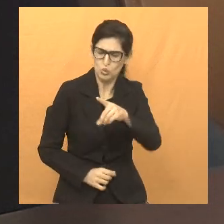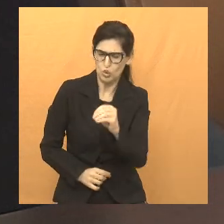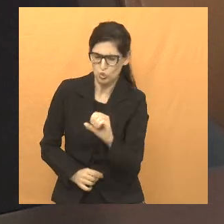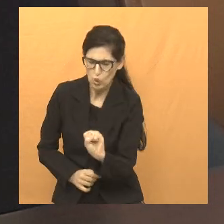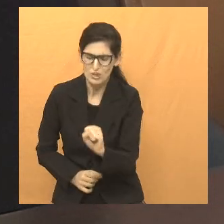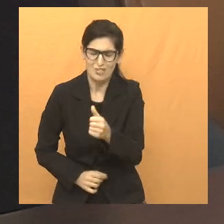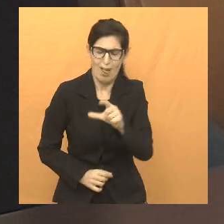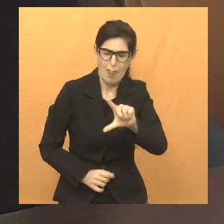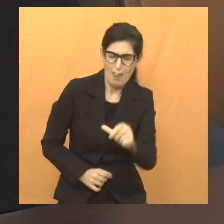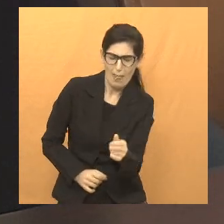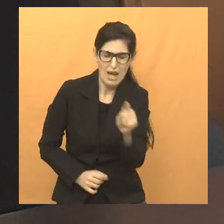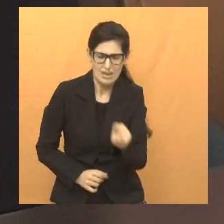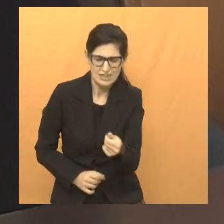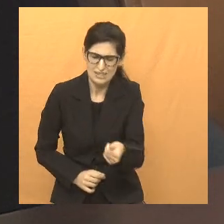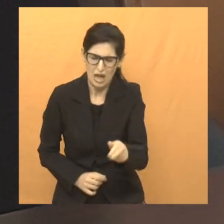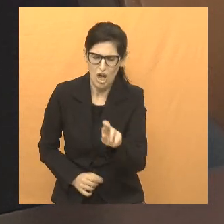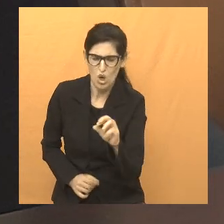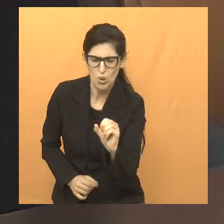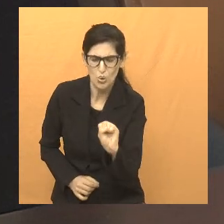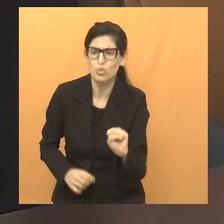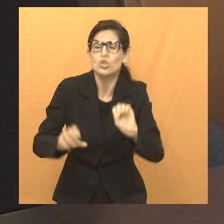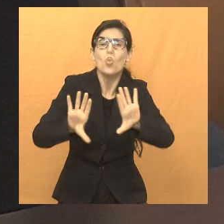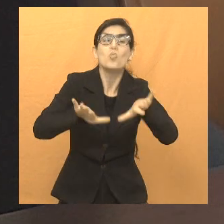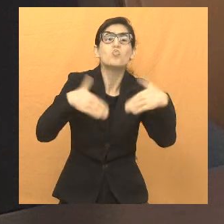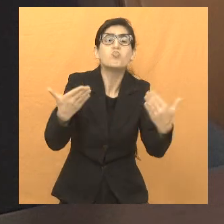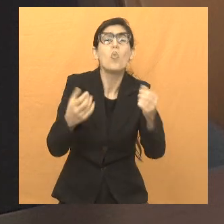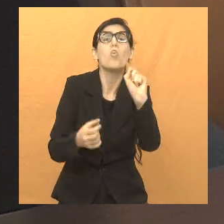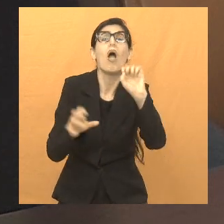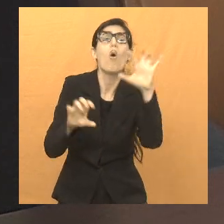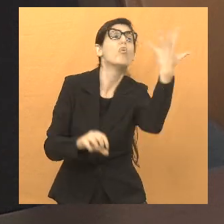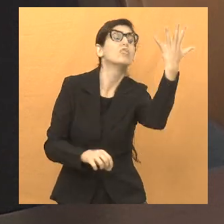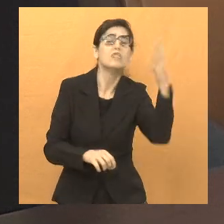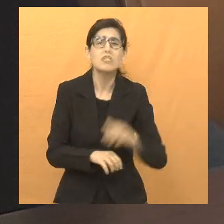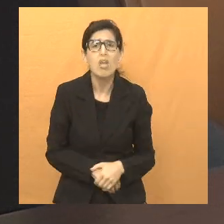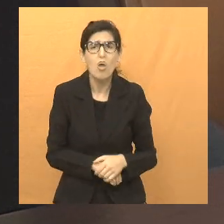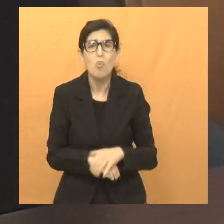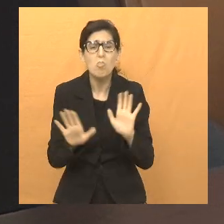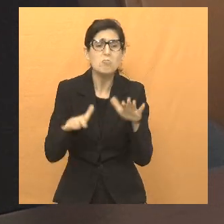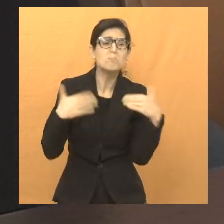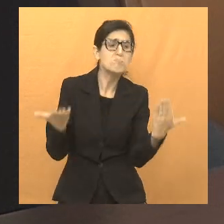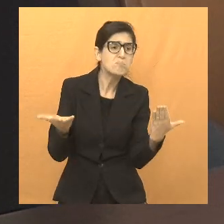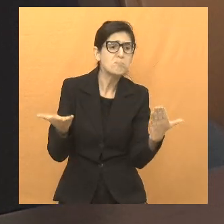que aconteceu que gerou essa diminuição nesse deslocamento?